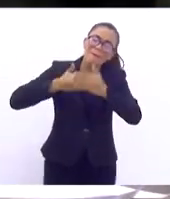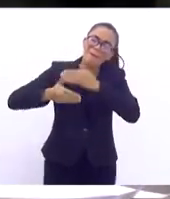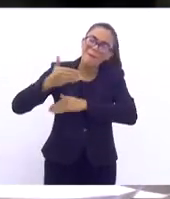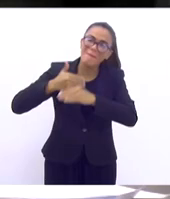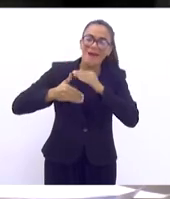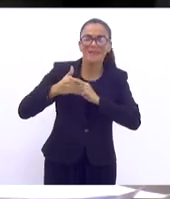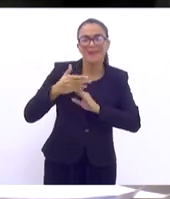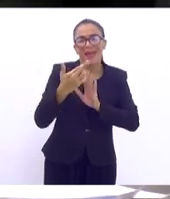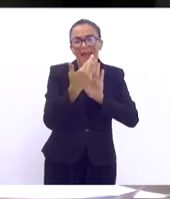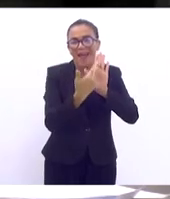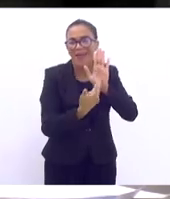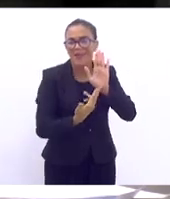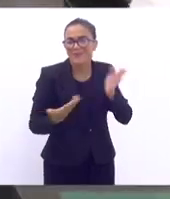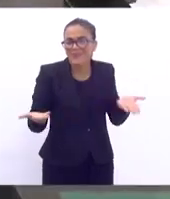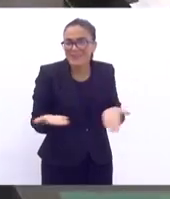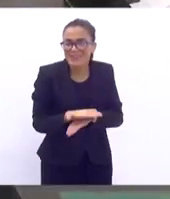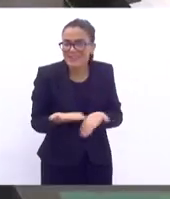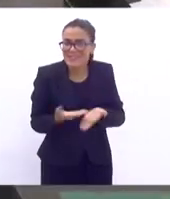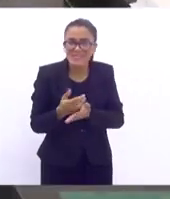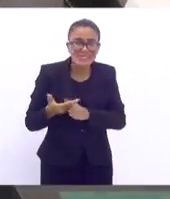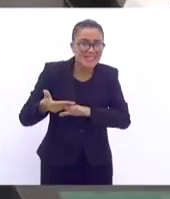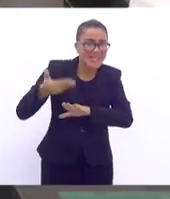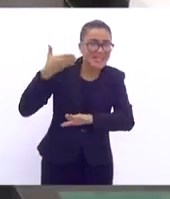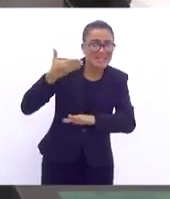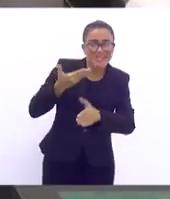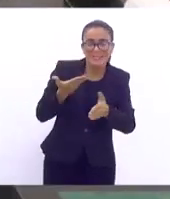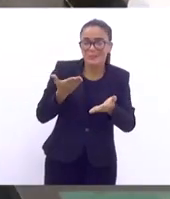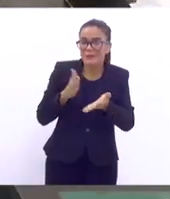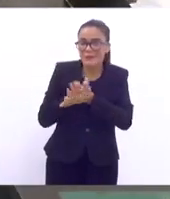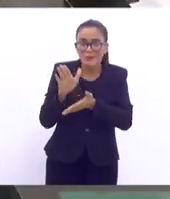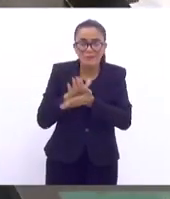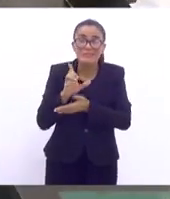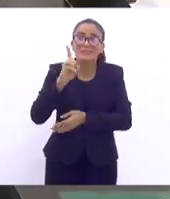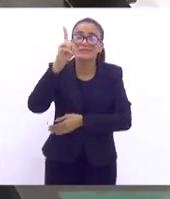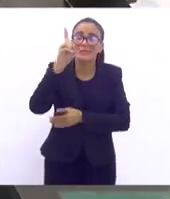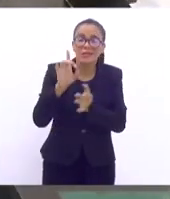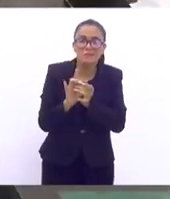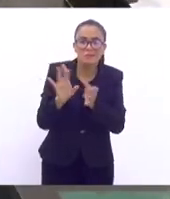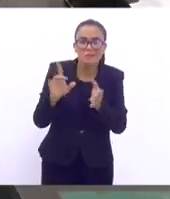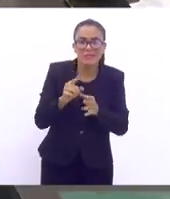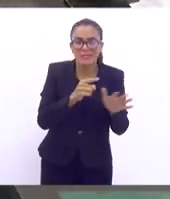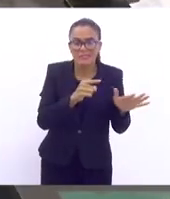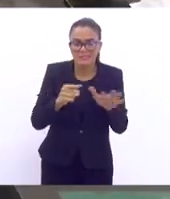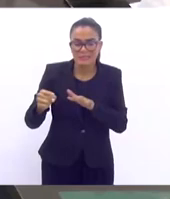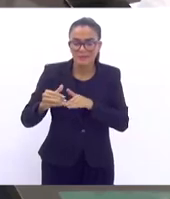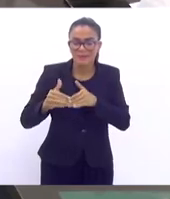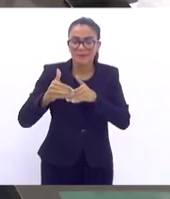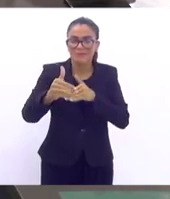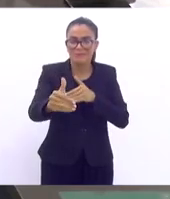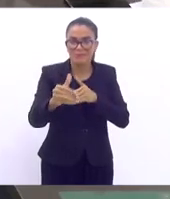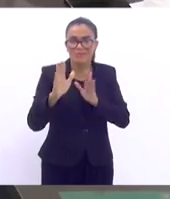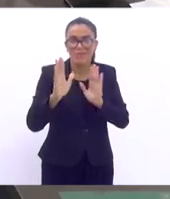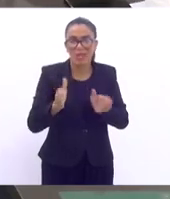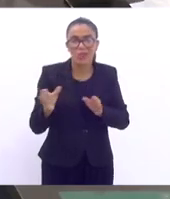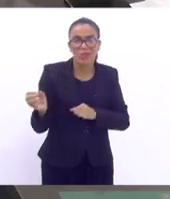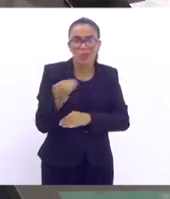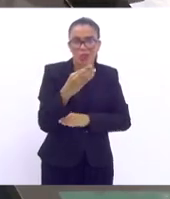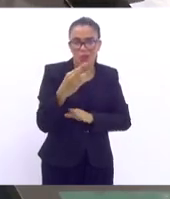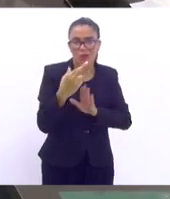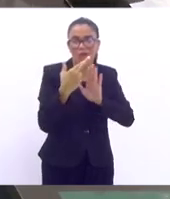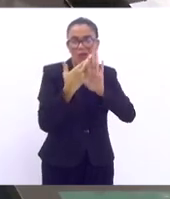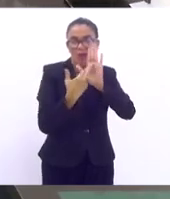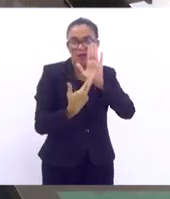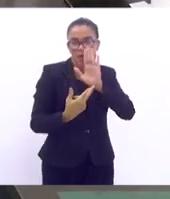qualquer forma tá regulamentando agora você não foi publicado entendeu a partir da semana que vem já sob o manto da nova regulamentação